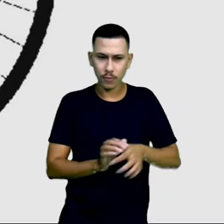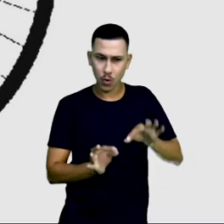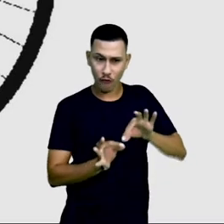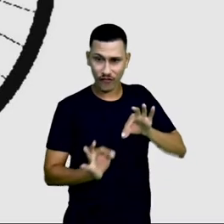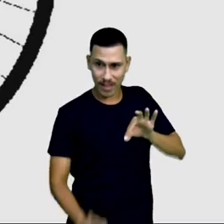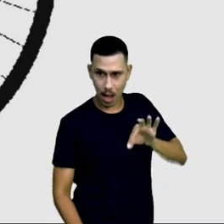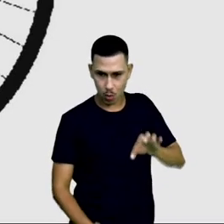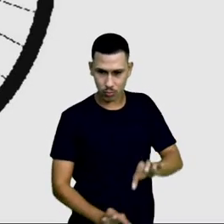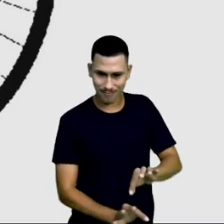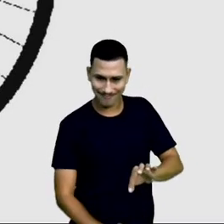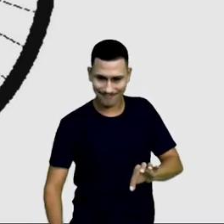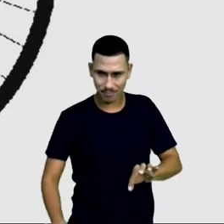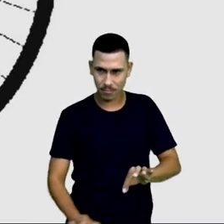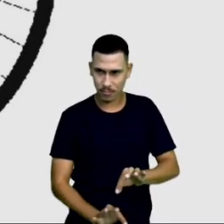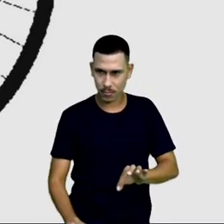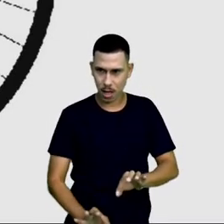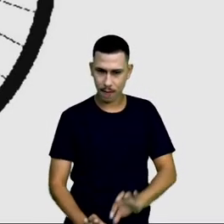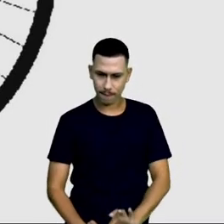essa linha aqui.